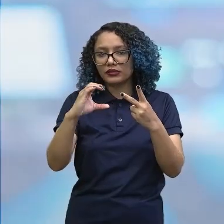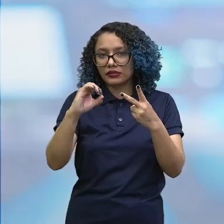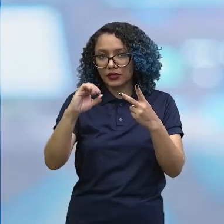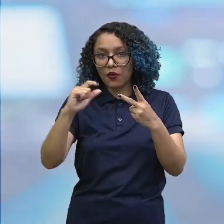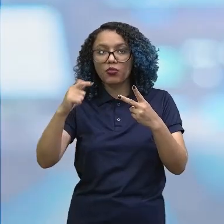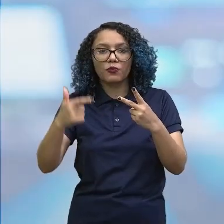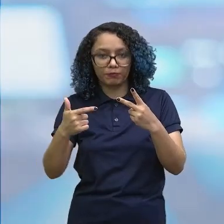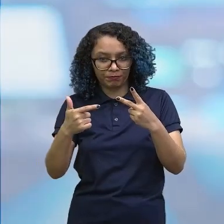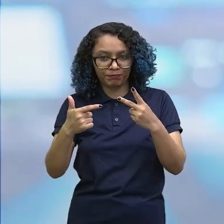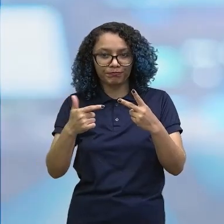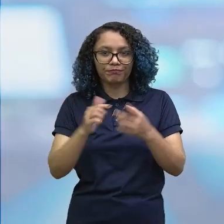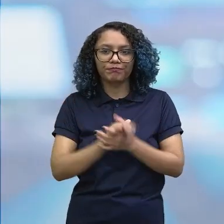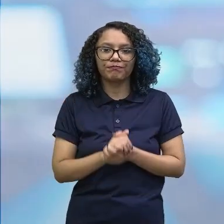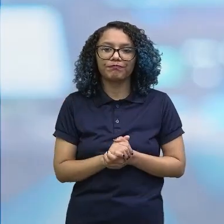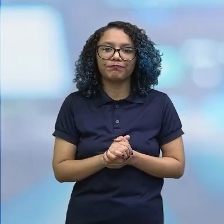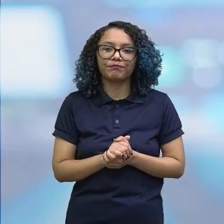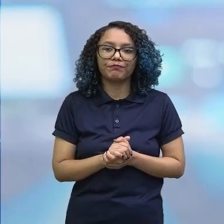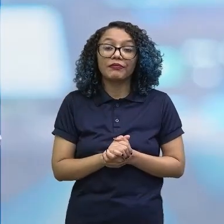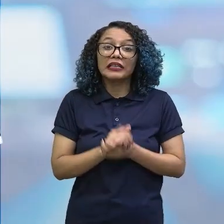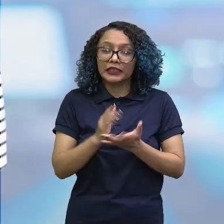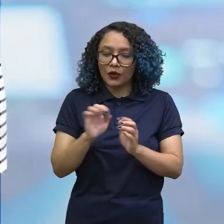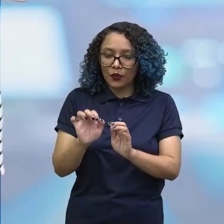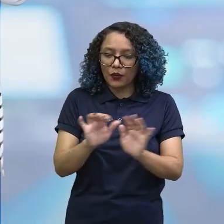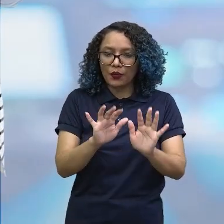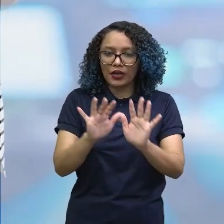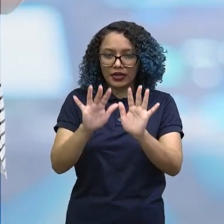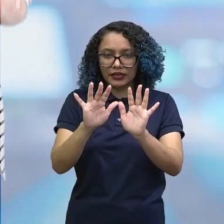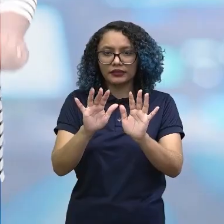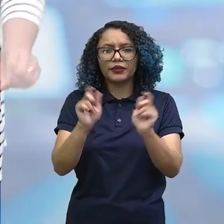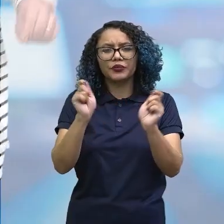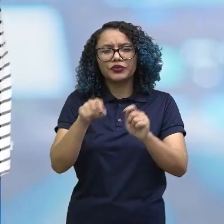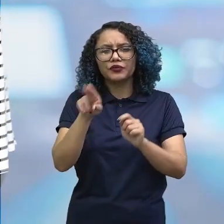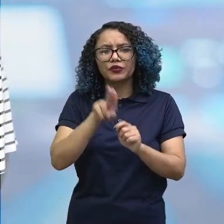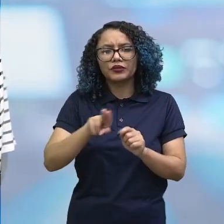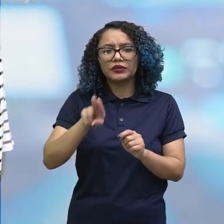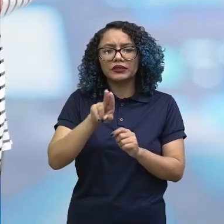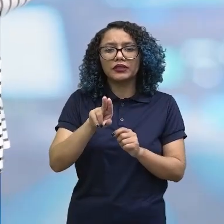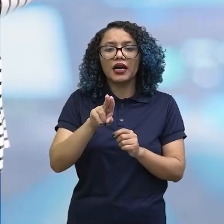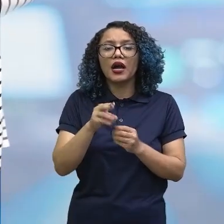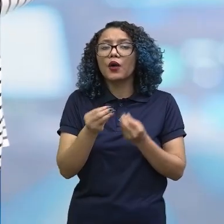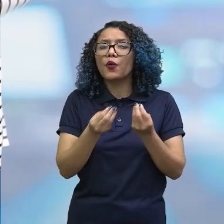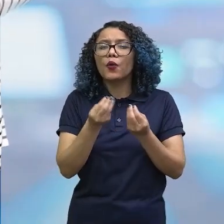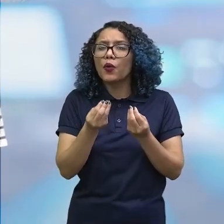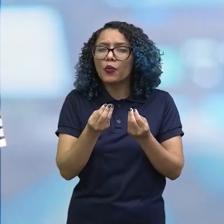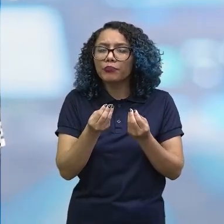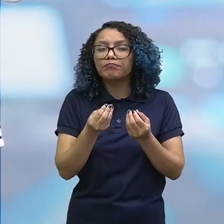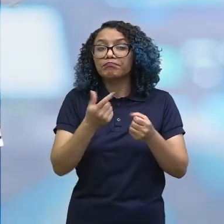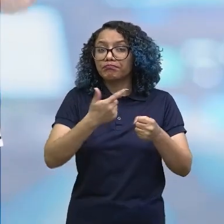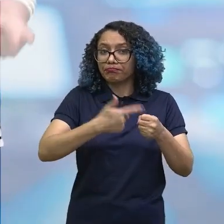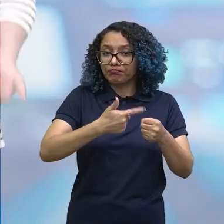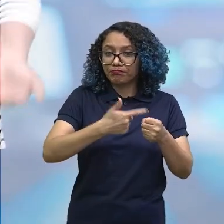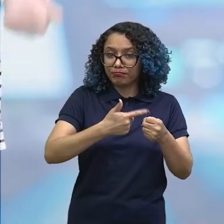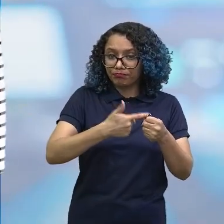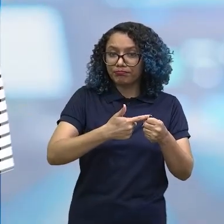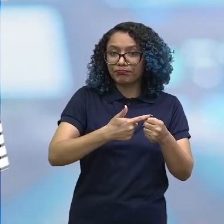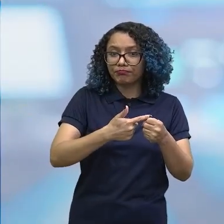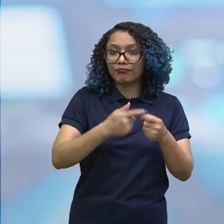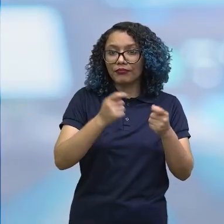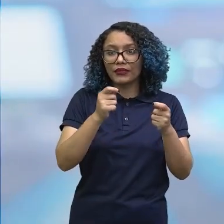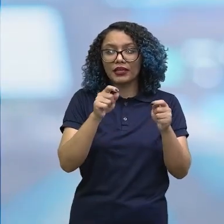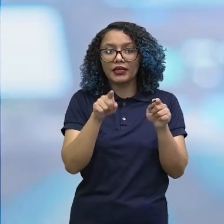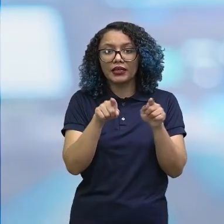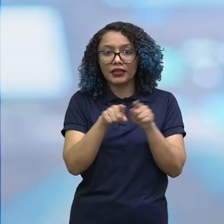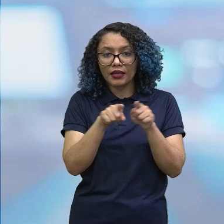carbono. Este gás ele pode ser usado como combustível para gerar